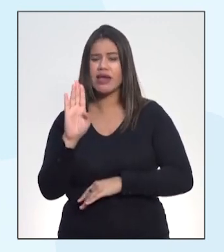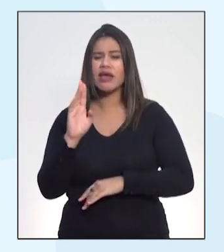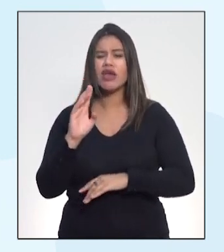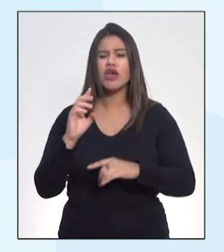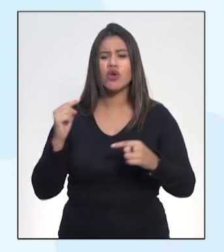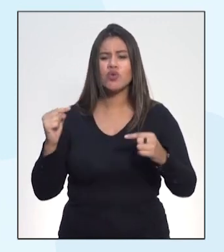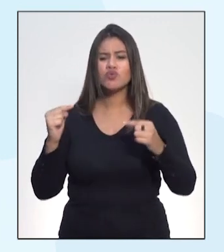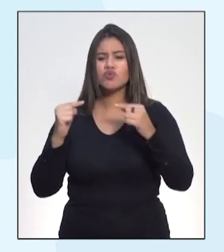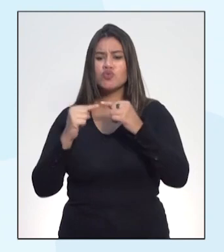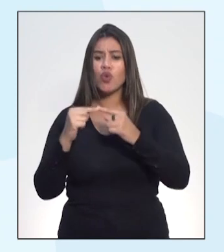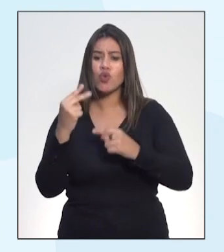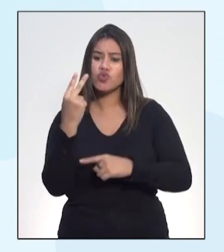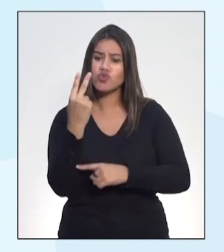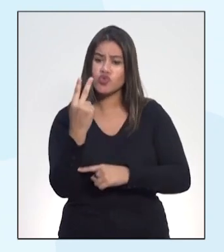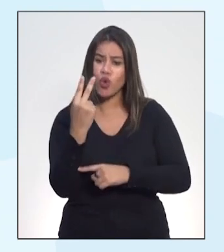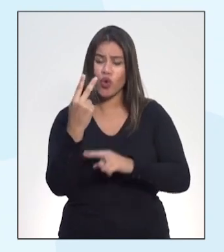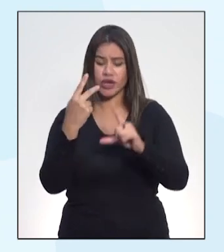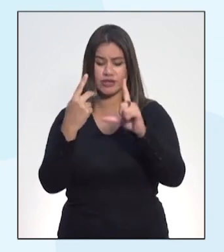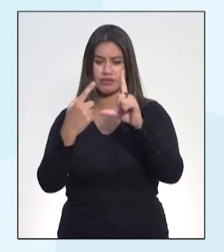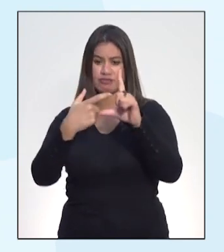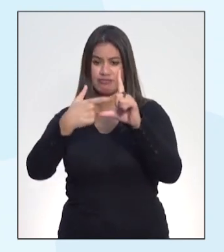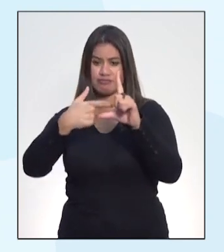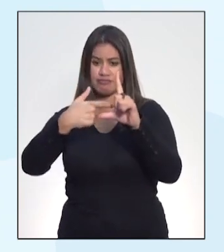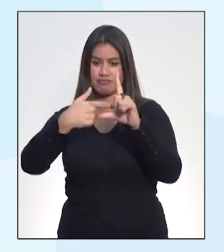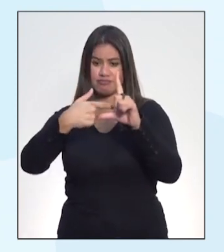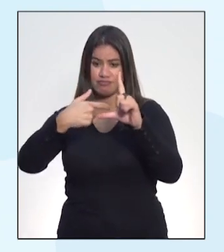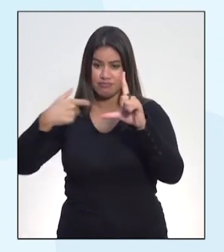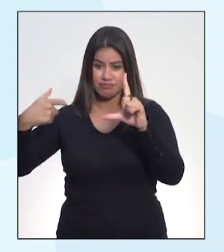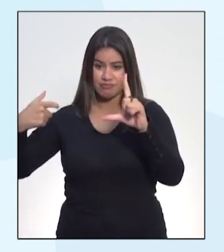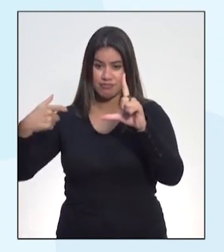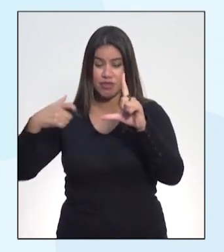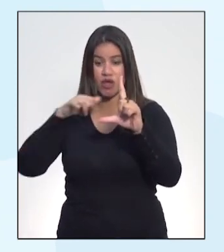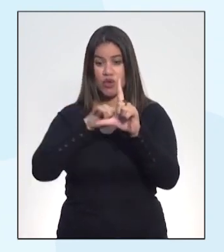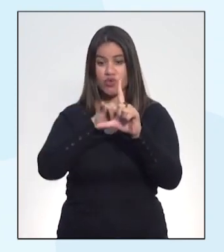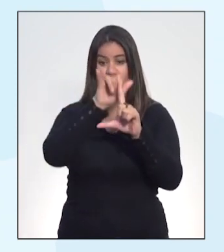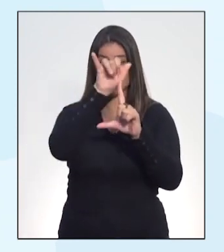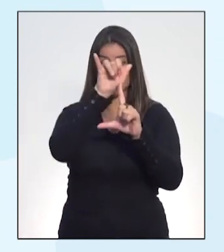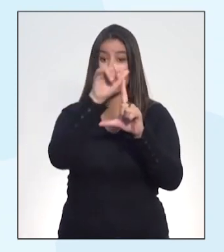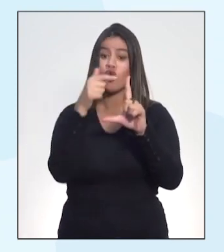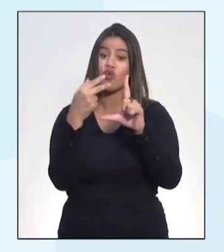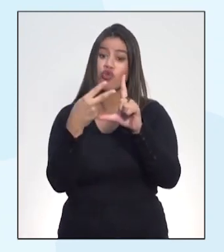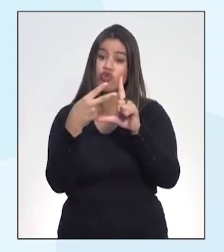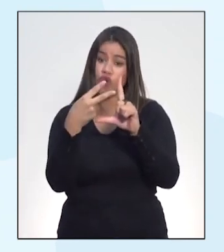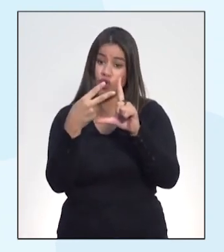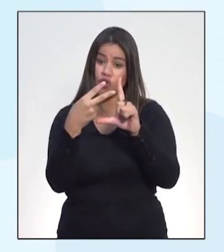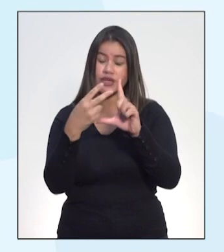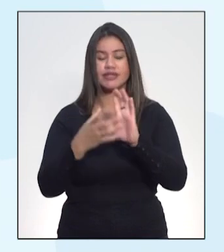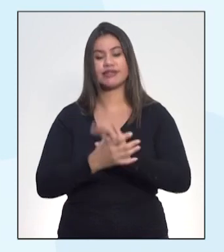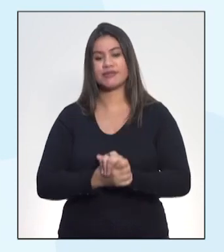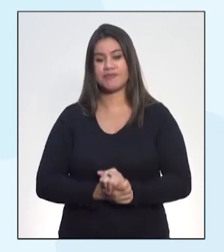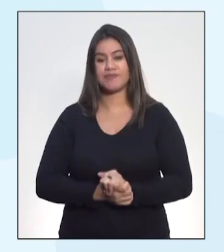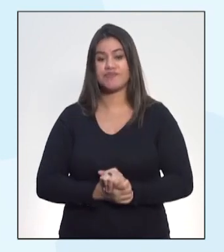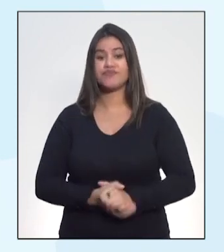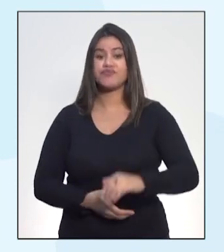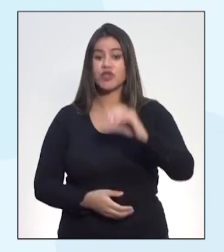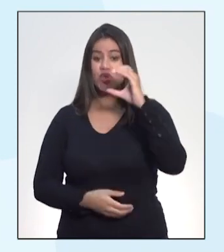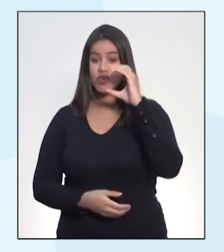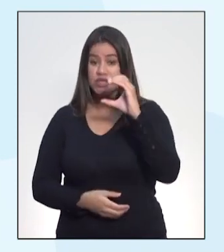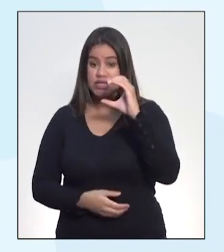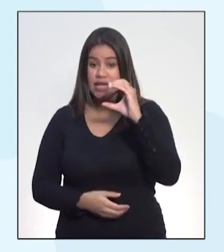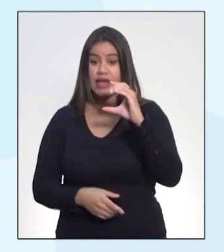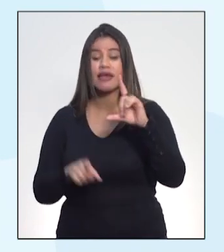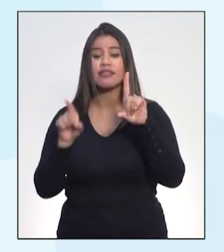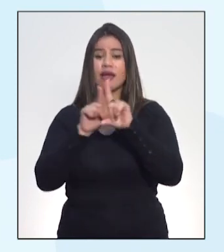Inês? No 2 no Y, desculpa. Que eu não estou enxergando não, hein? E no item C, está cruzando também no 2, só que essa é